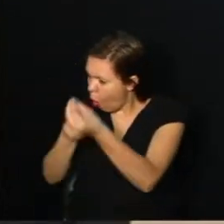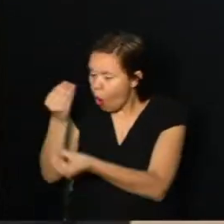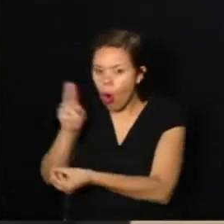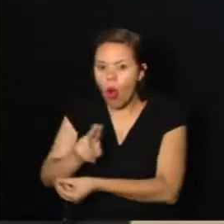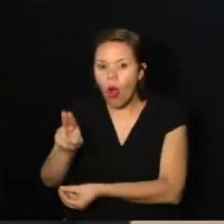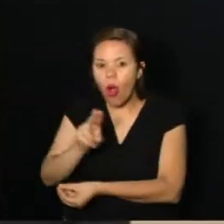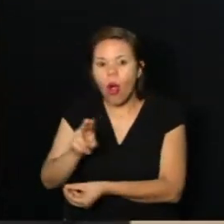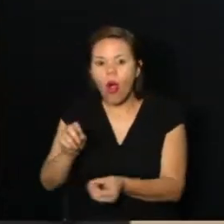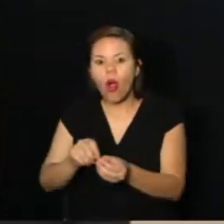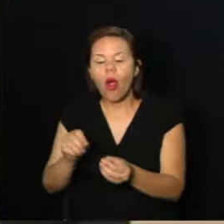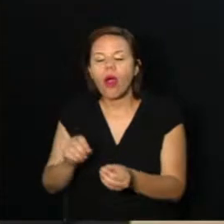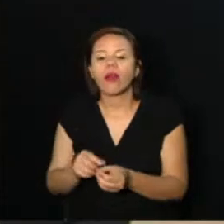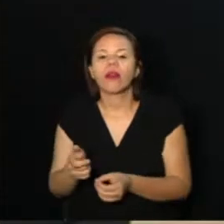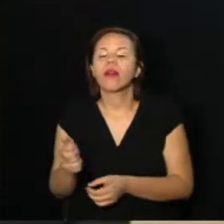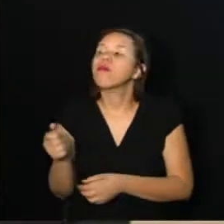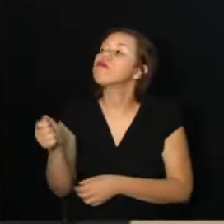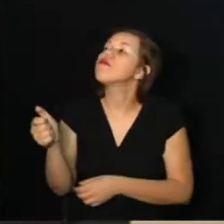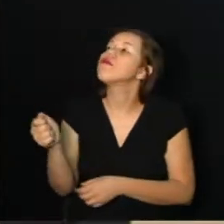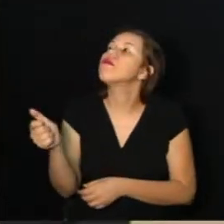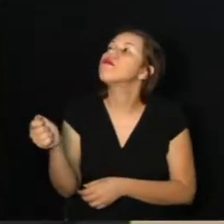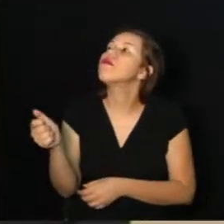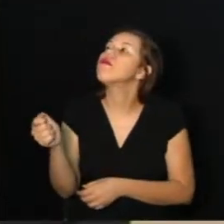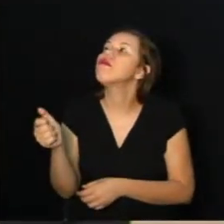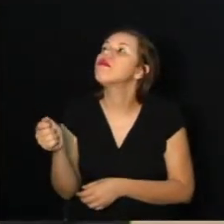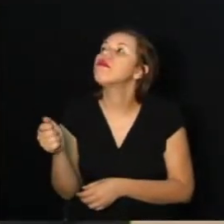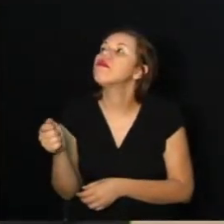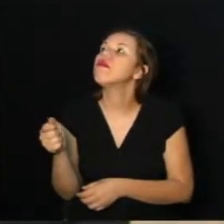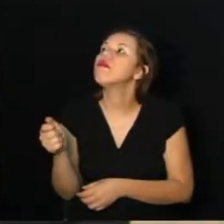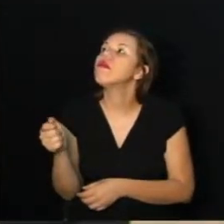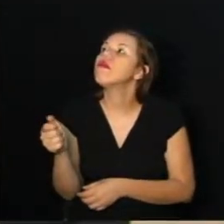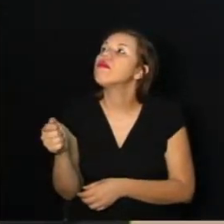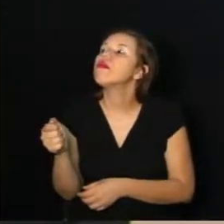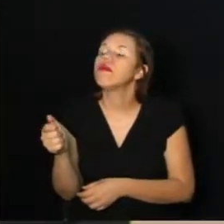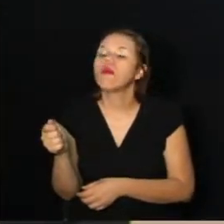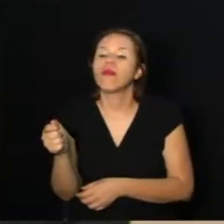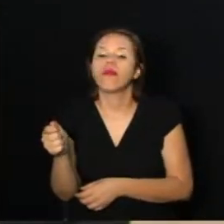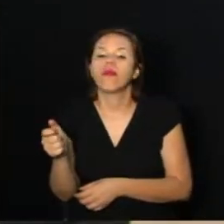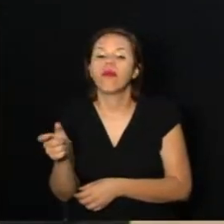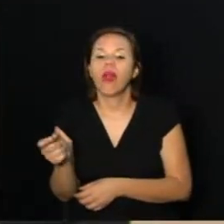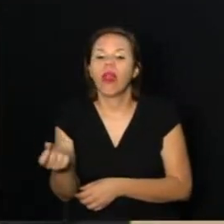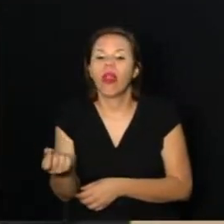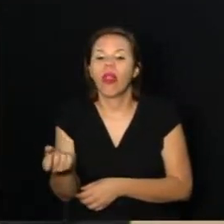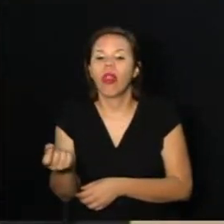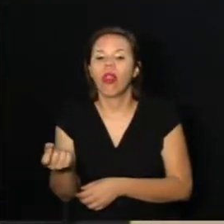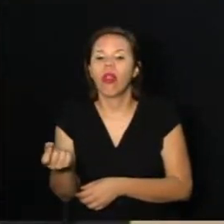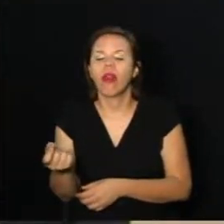aqui? Como é a ponteira e